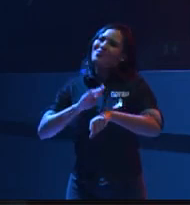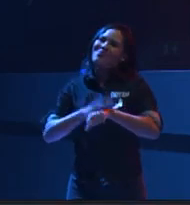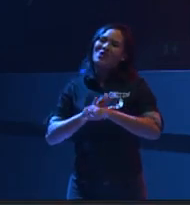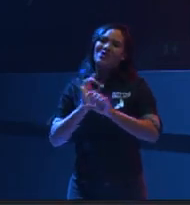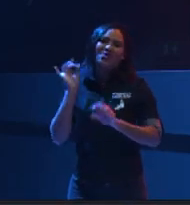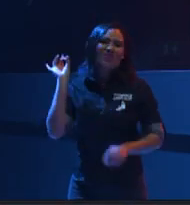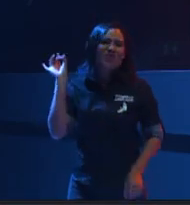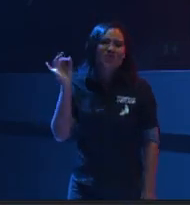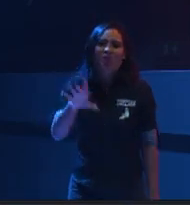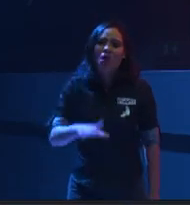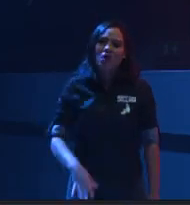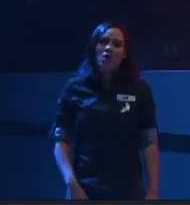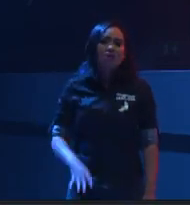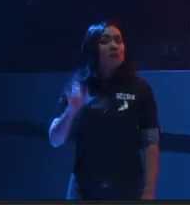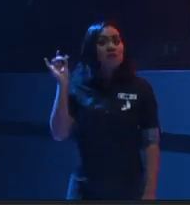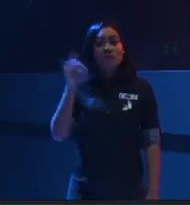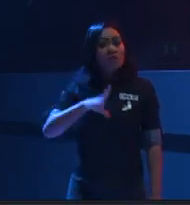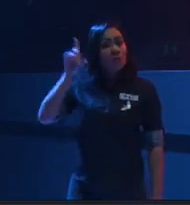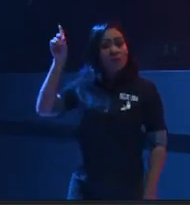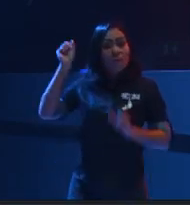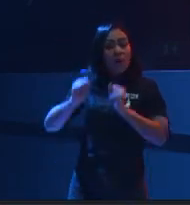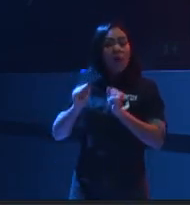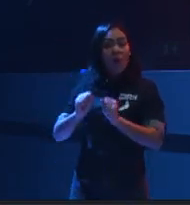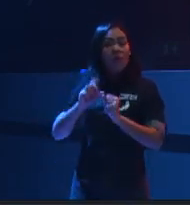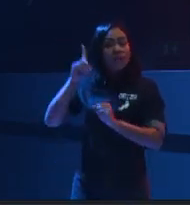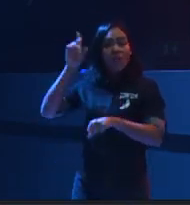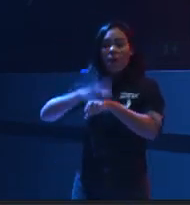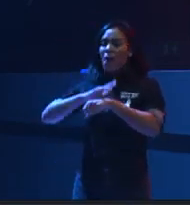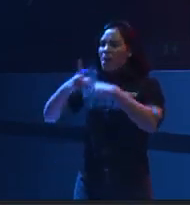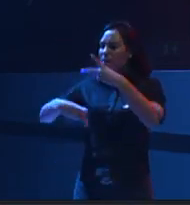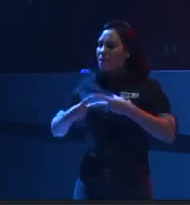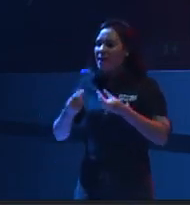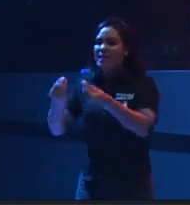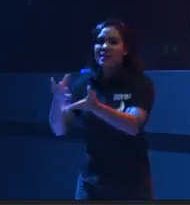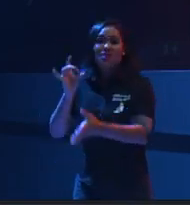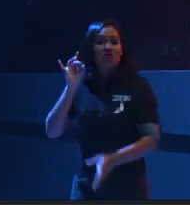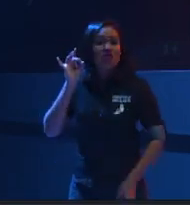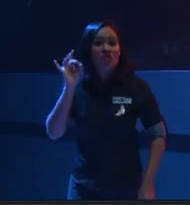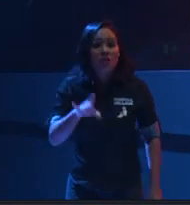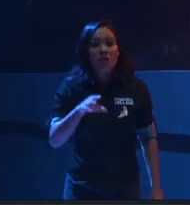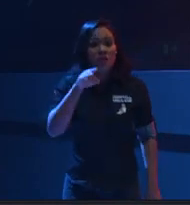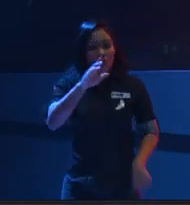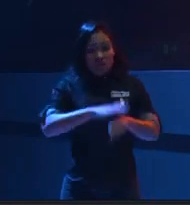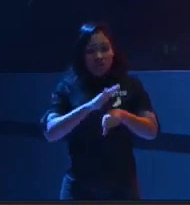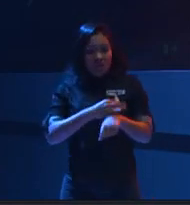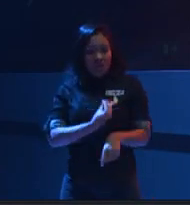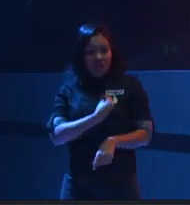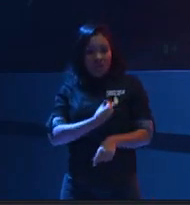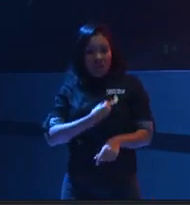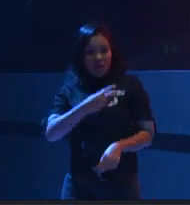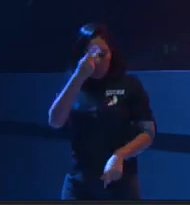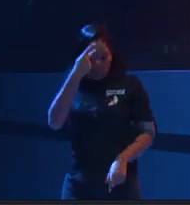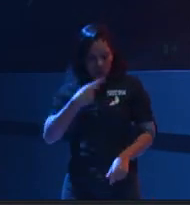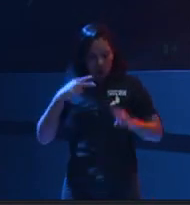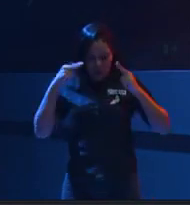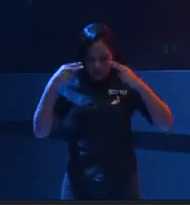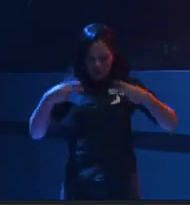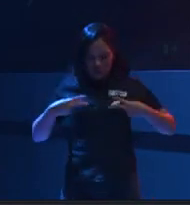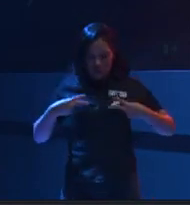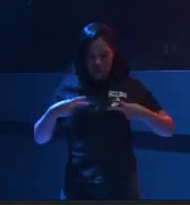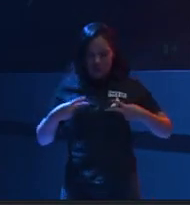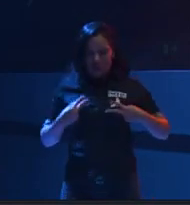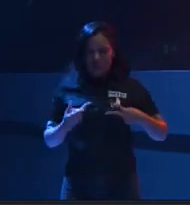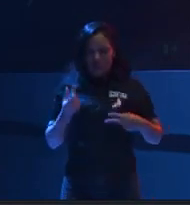só Deus poderia ter dado esse presente olhe para sua vida momento difícil que você passou